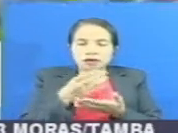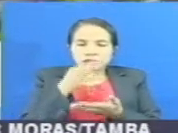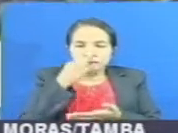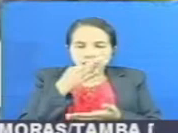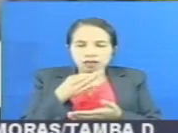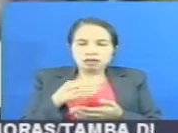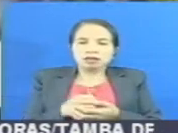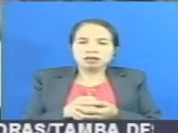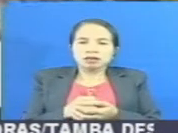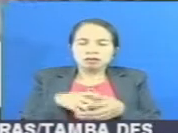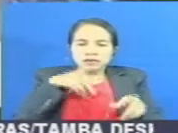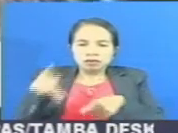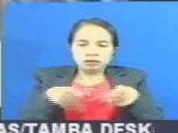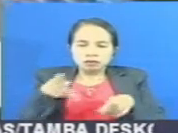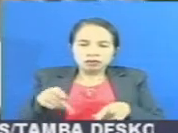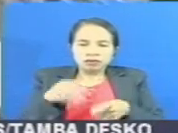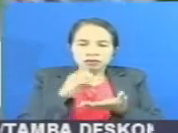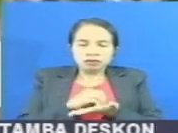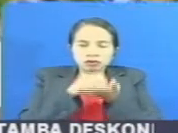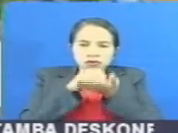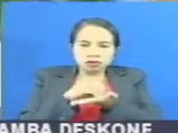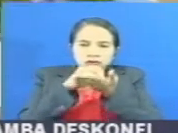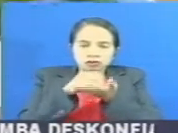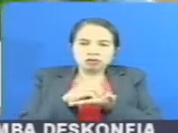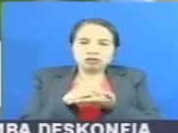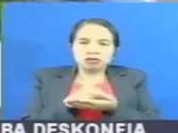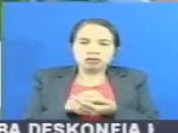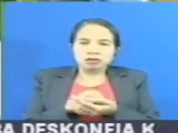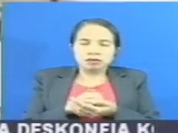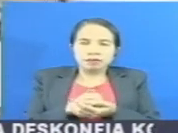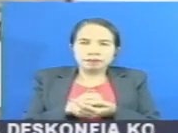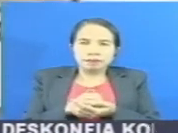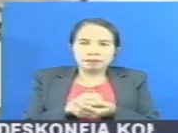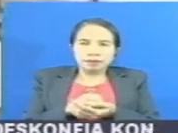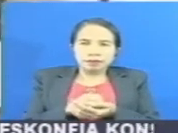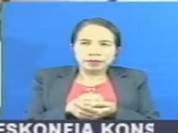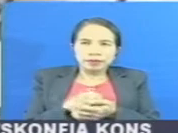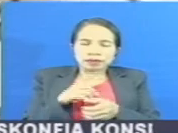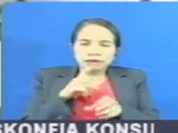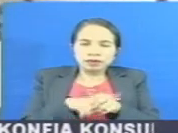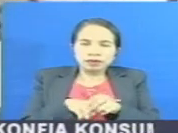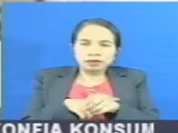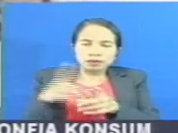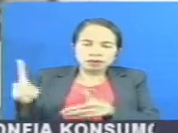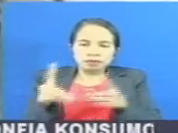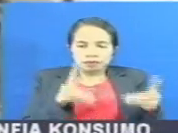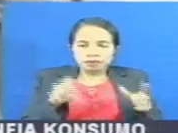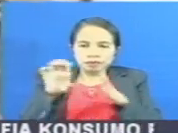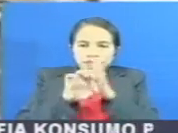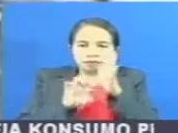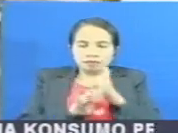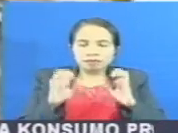no combustível ba povo região administrativa especial o Ecuciambeno durante período implementação